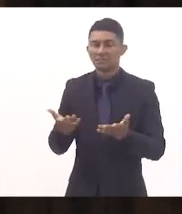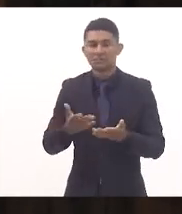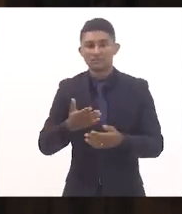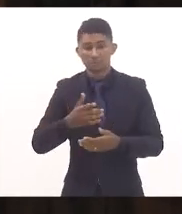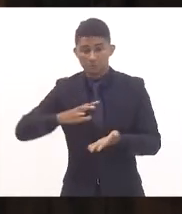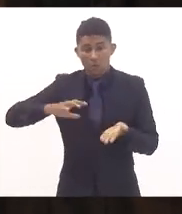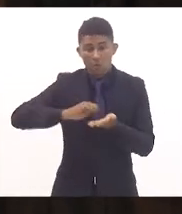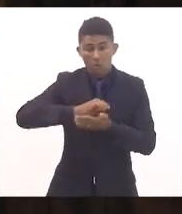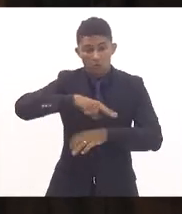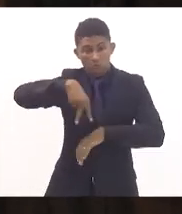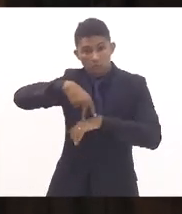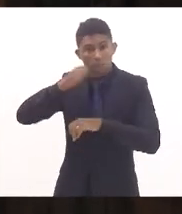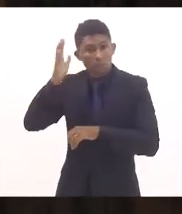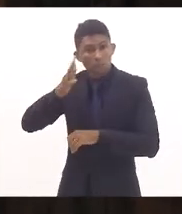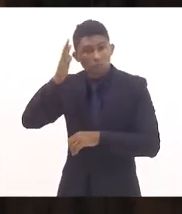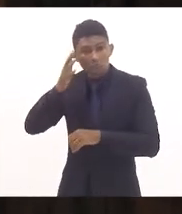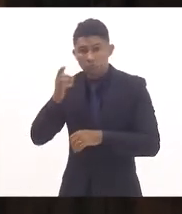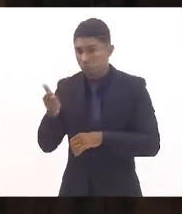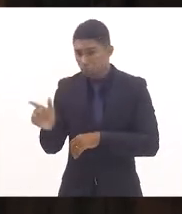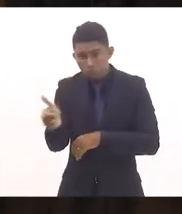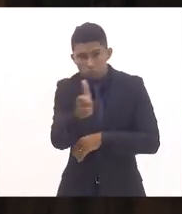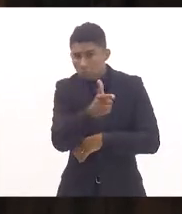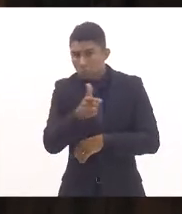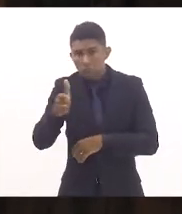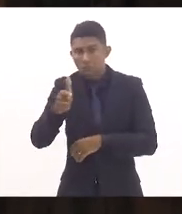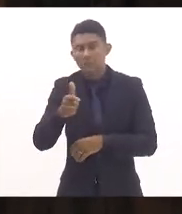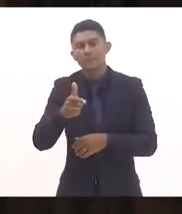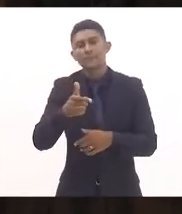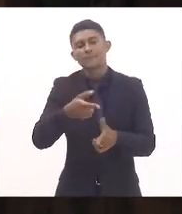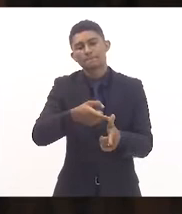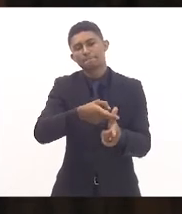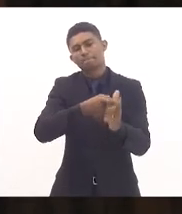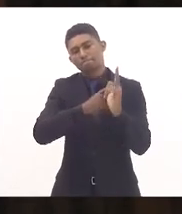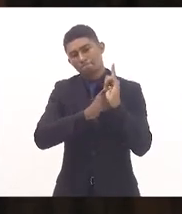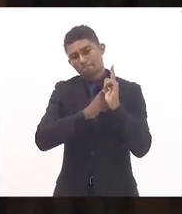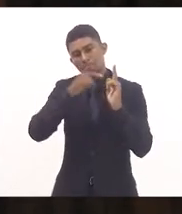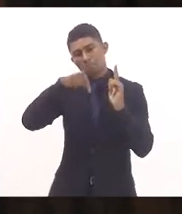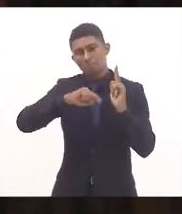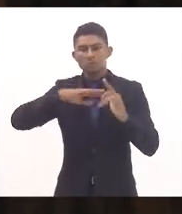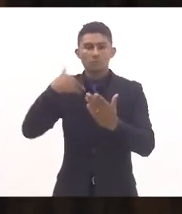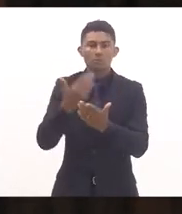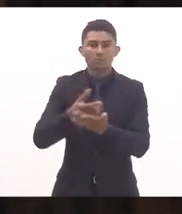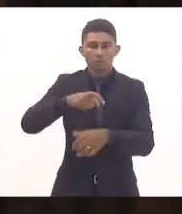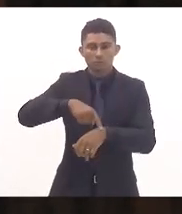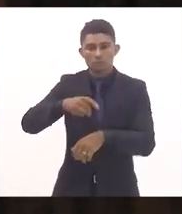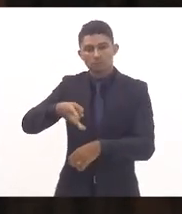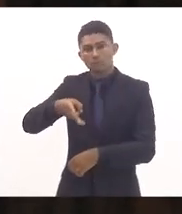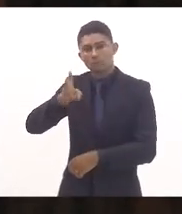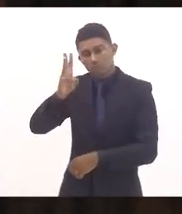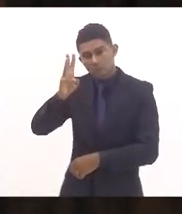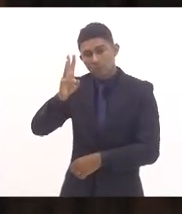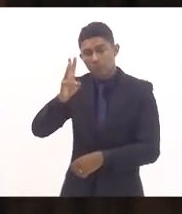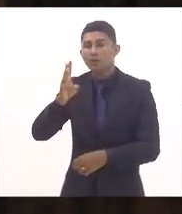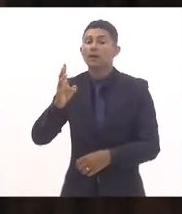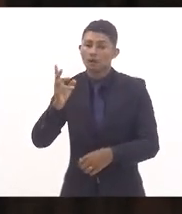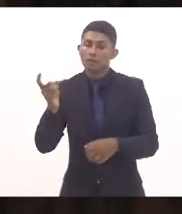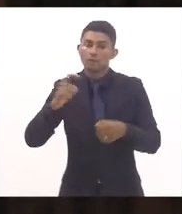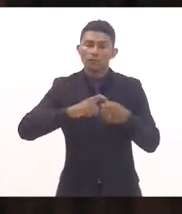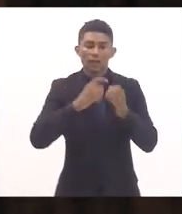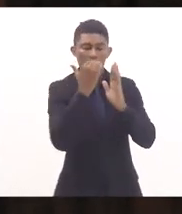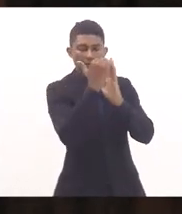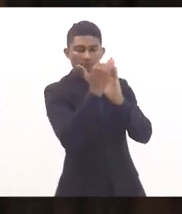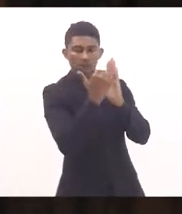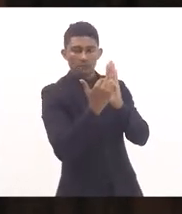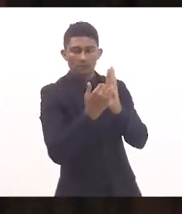nenhum orador inscrito. A presidência suspende os trabalhos até às 15 horas. A presidência suspende os trabalhos até às 15 horas. Quando retornaremos com a ordem do